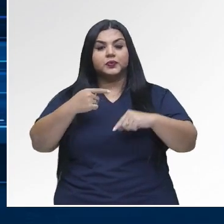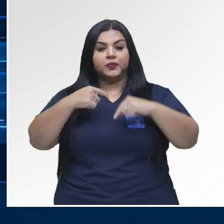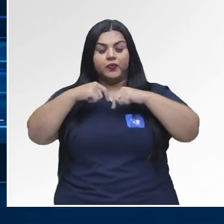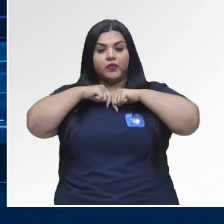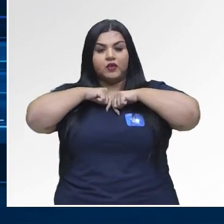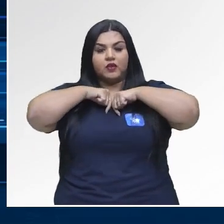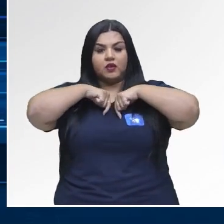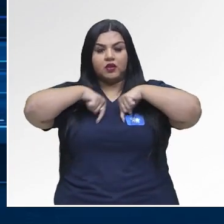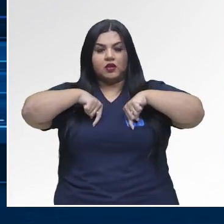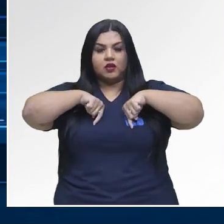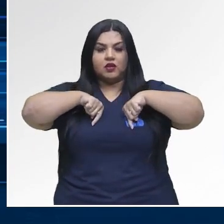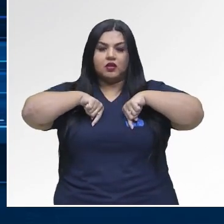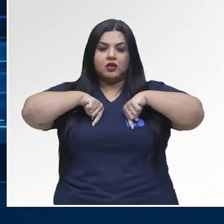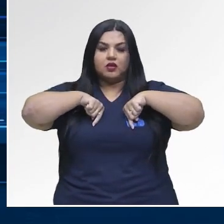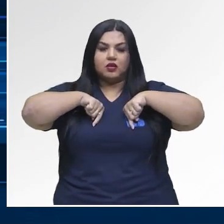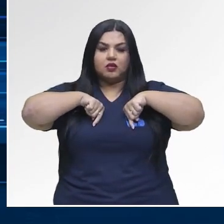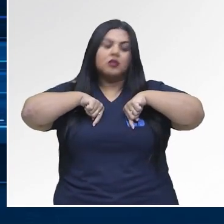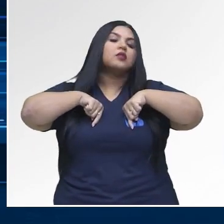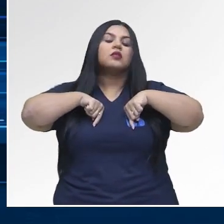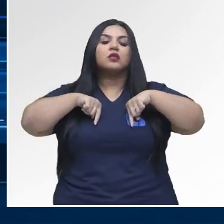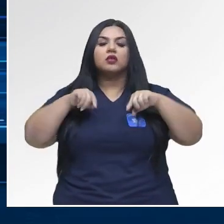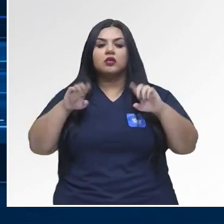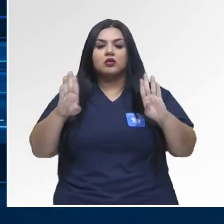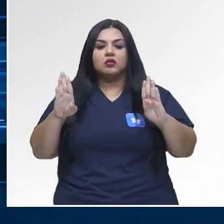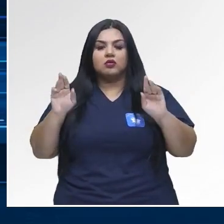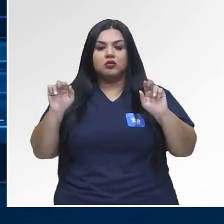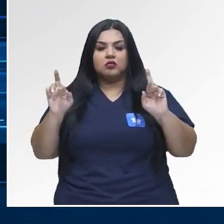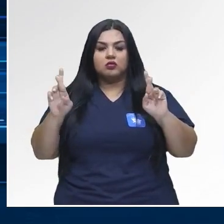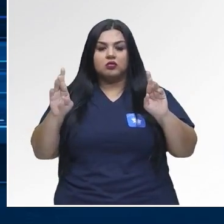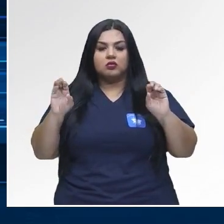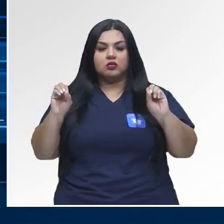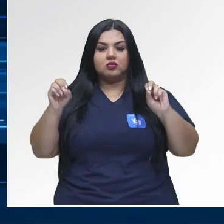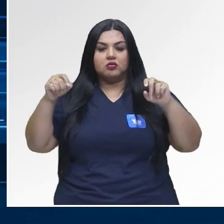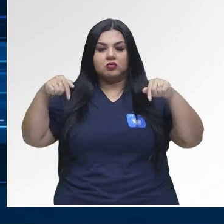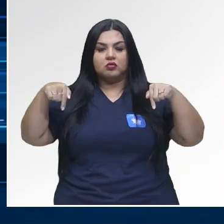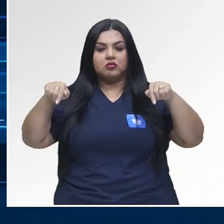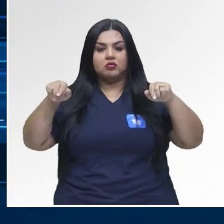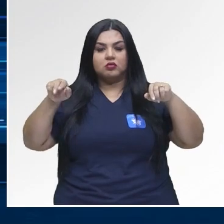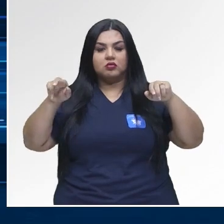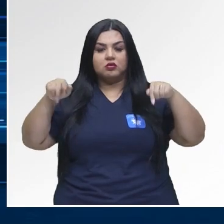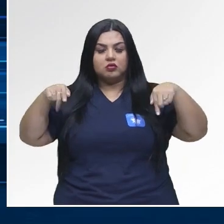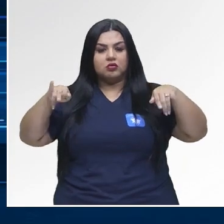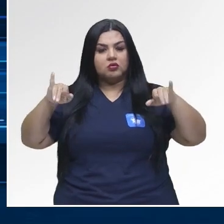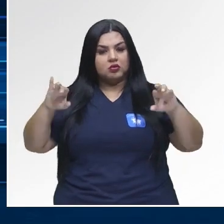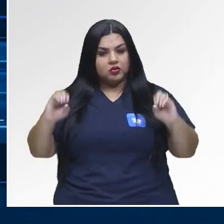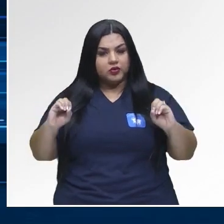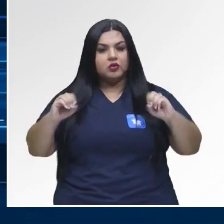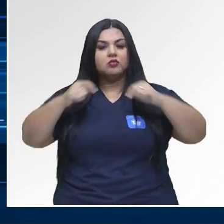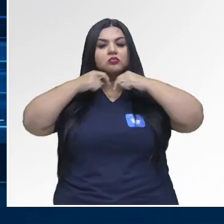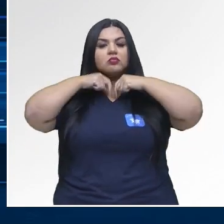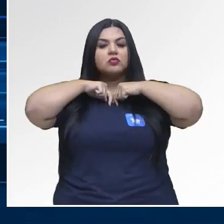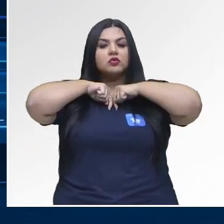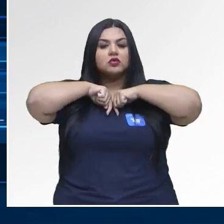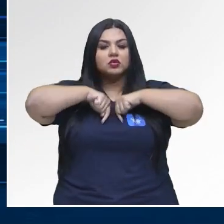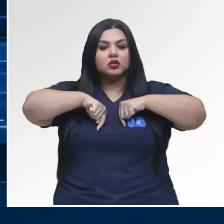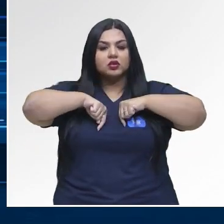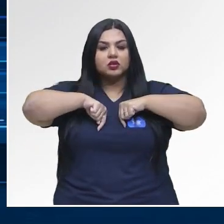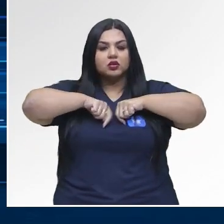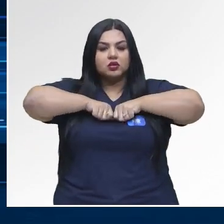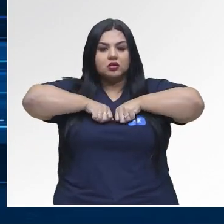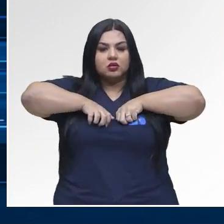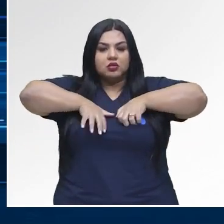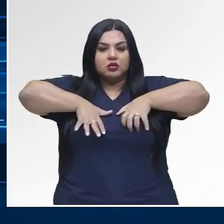brônquio vai para um pulmão, pulmão direito, pulmão esquerdo, tá bom? E os brônquios, eles vão se